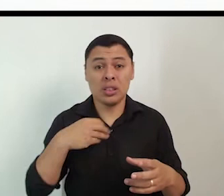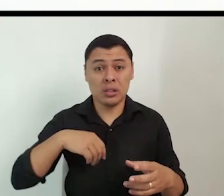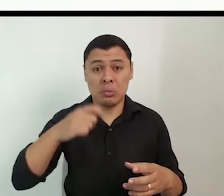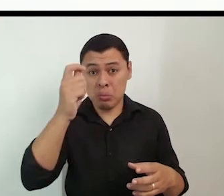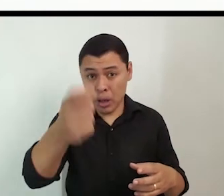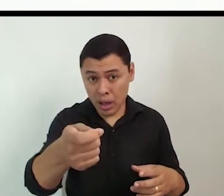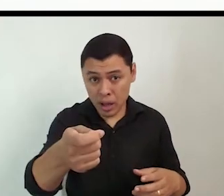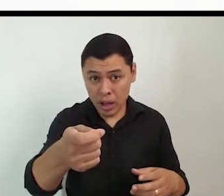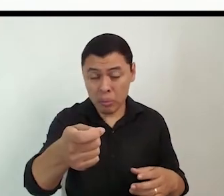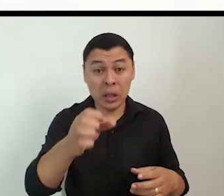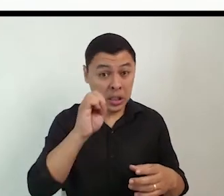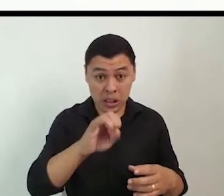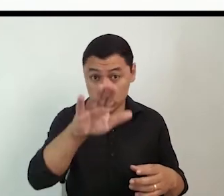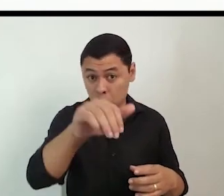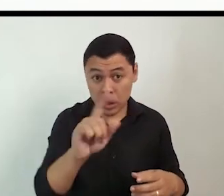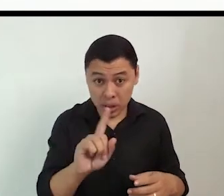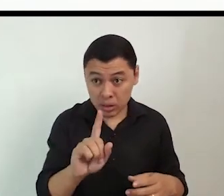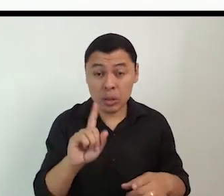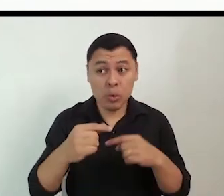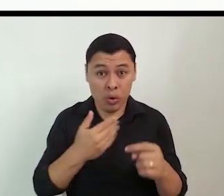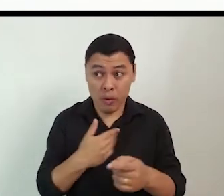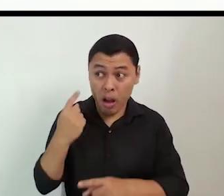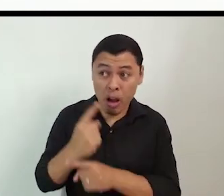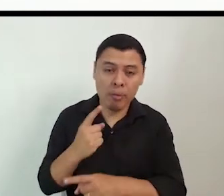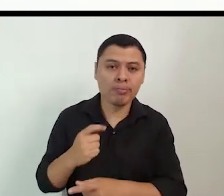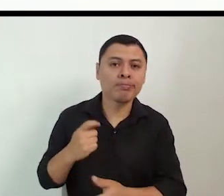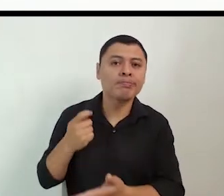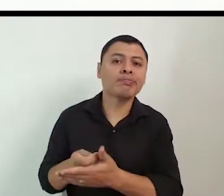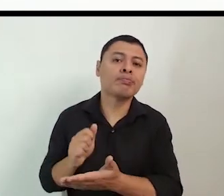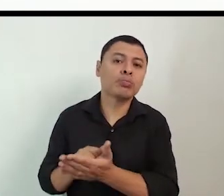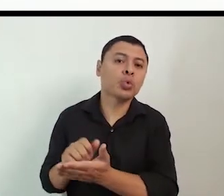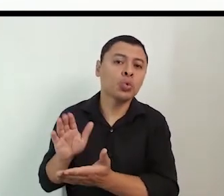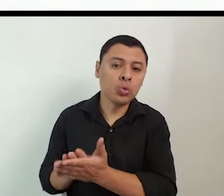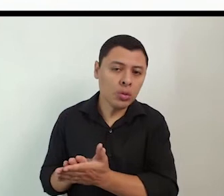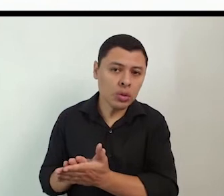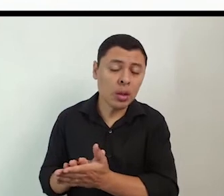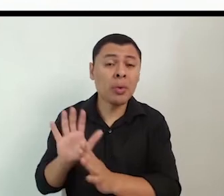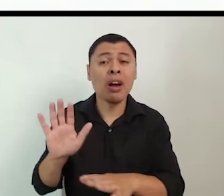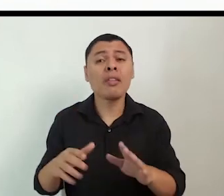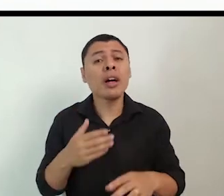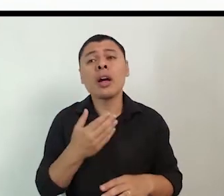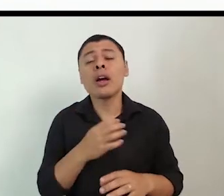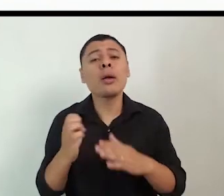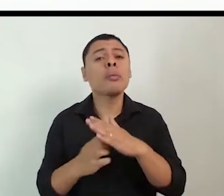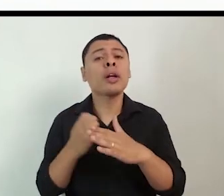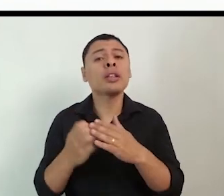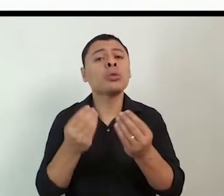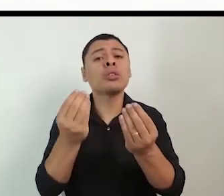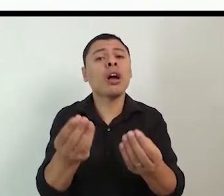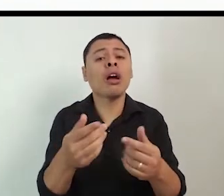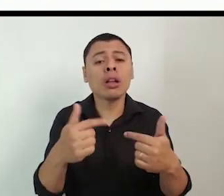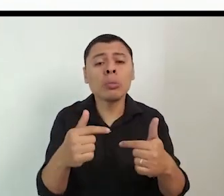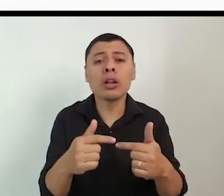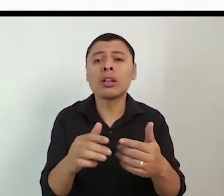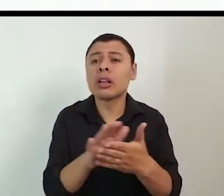contratar, mas realmente às vezes elas não deixam nem você tá trabalhando no local ou